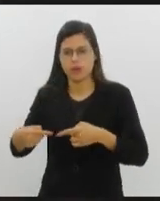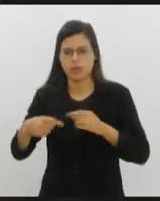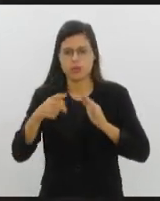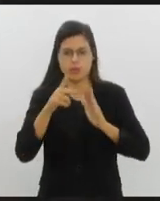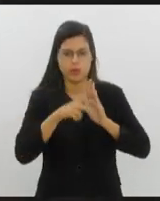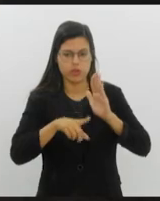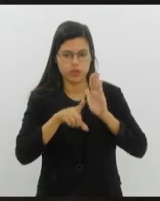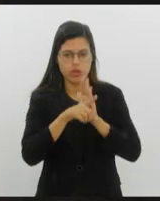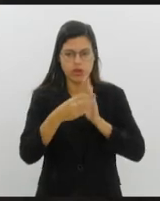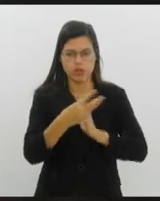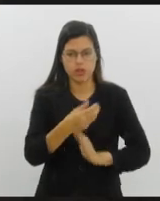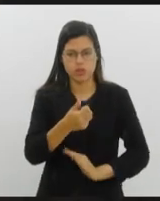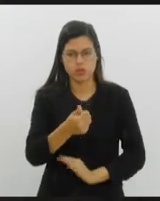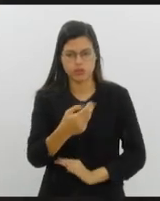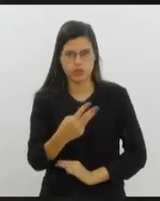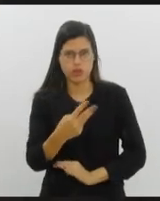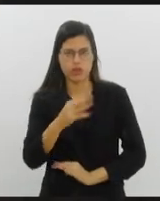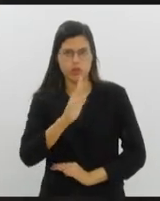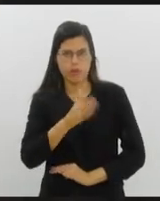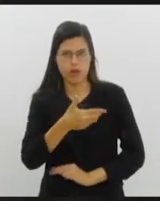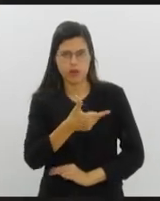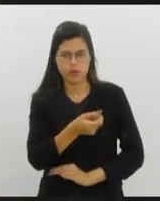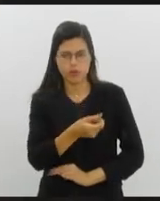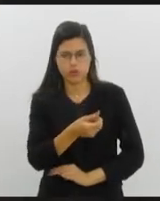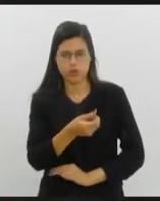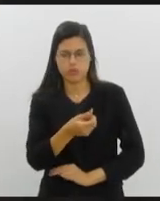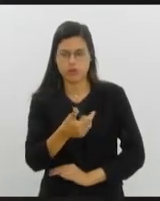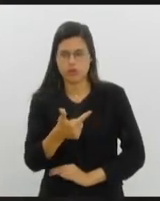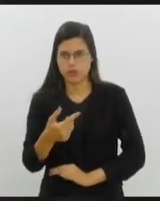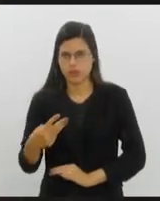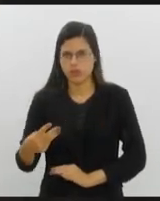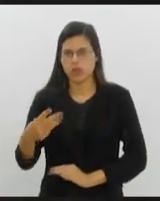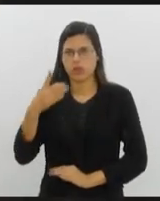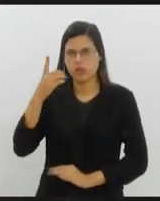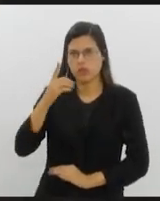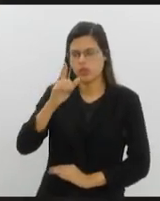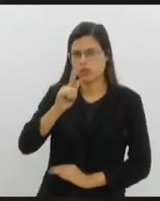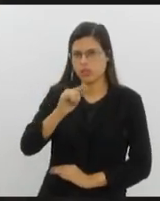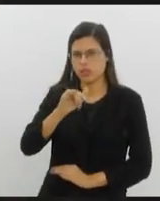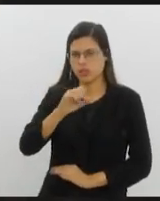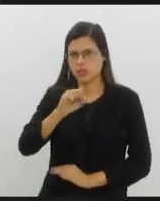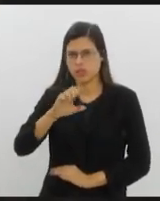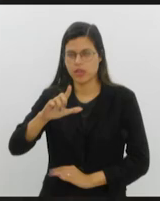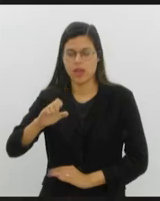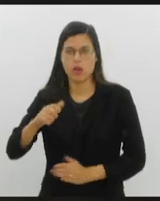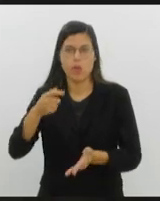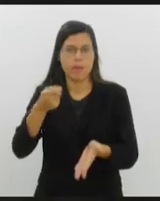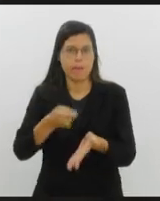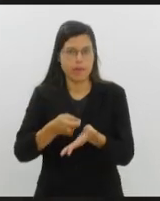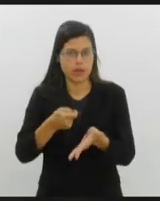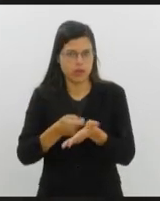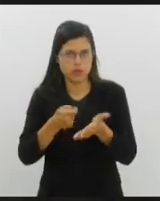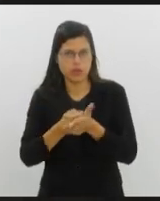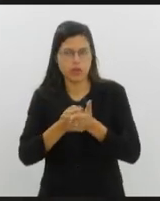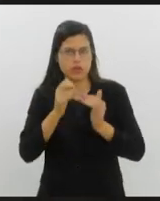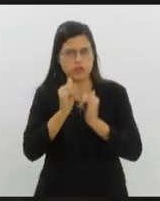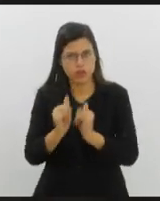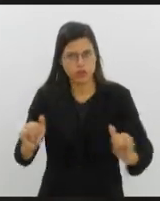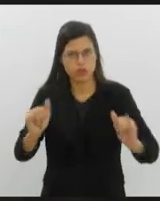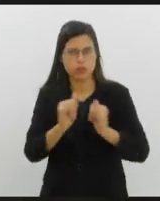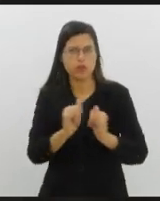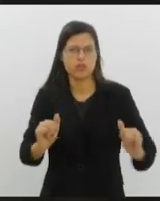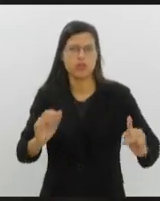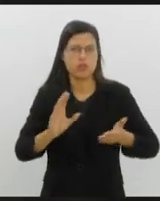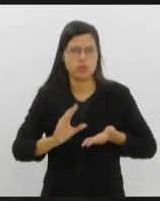número 313/2023 de autoria da deputada Gisele Monteiro, que institui obrigatoriedade de divulgação dos